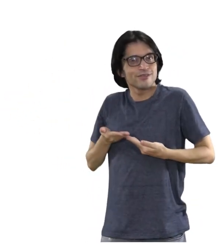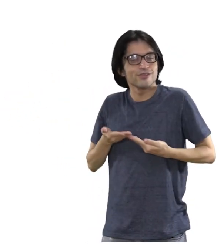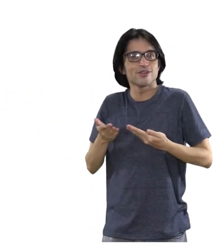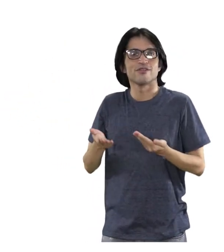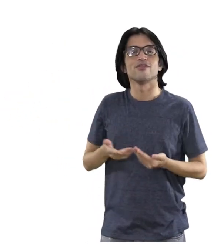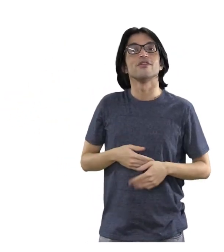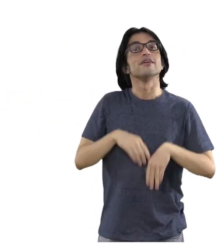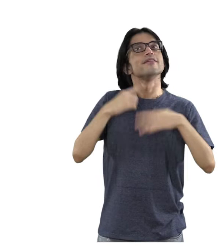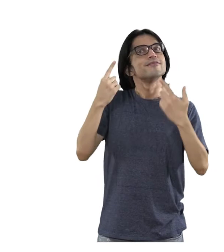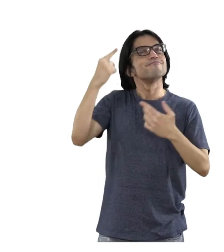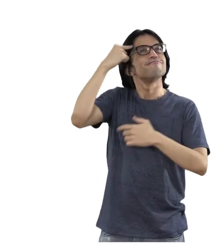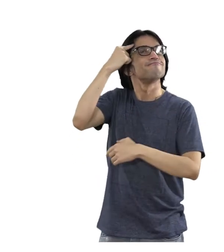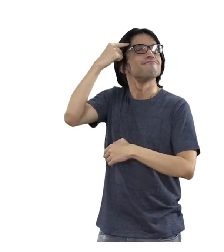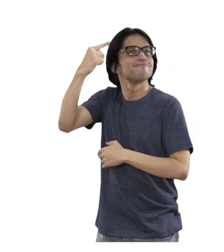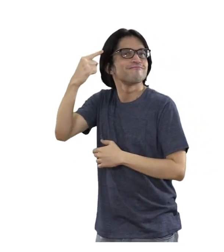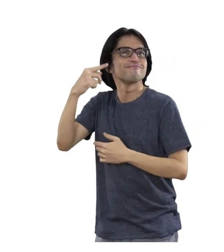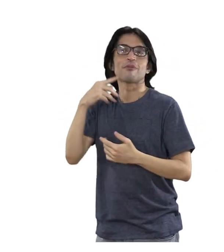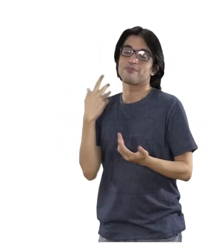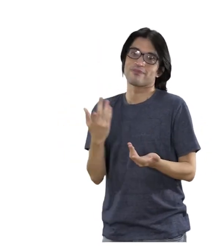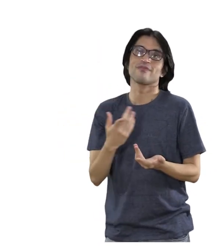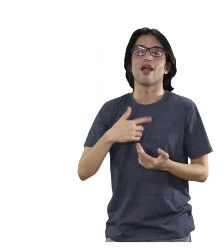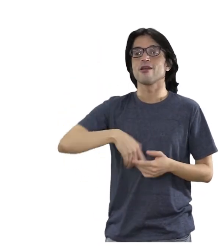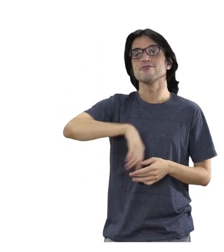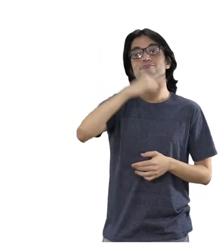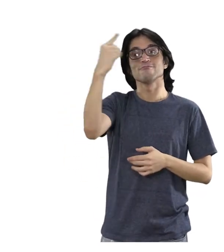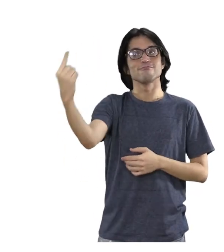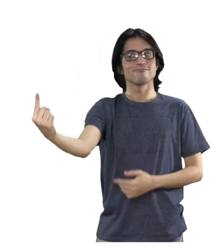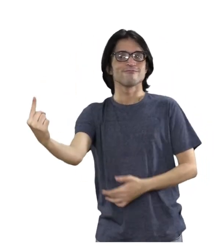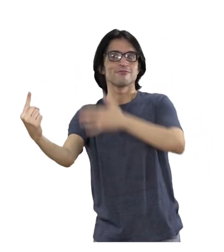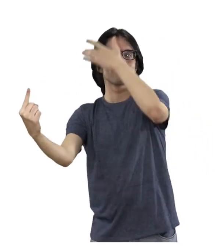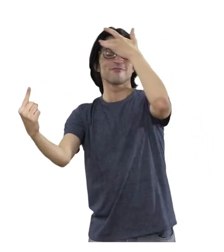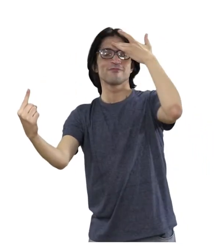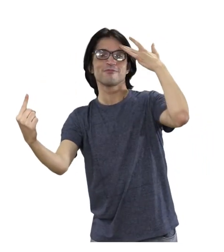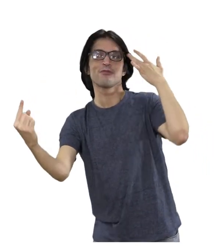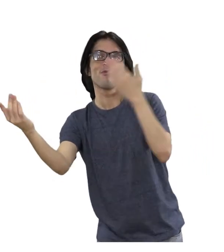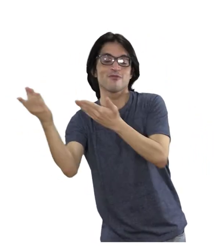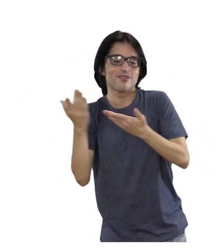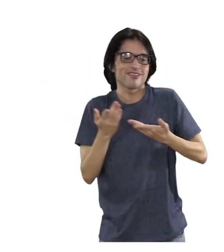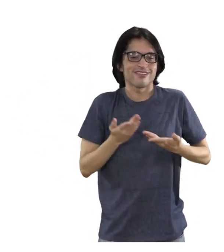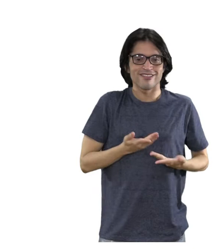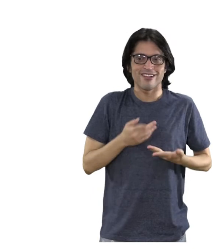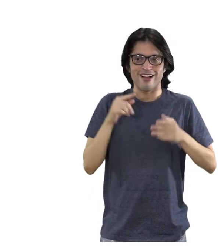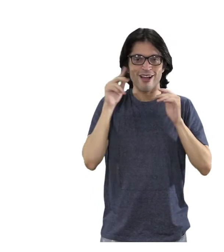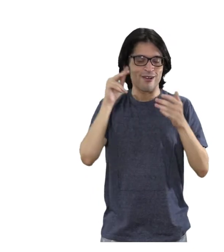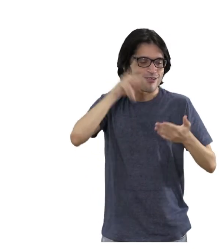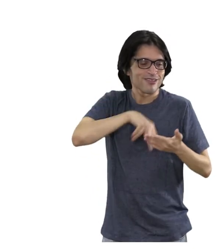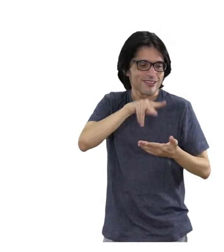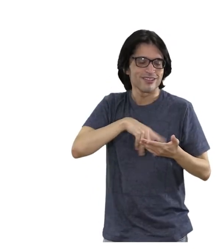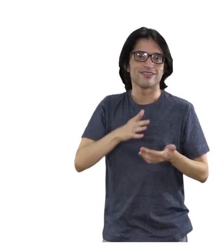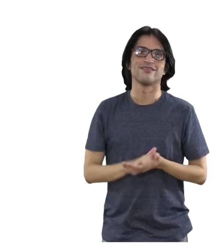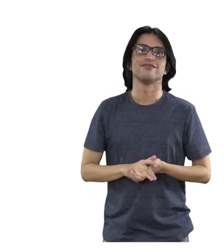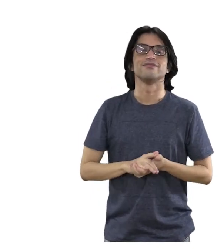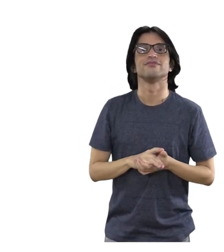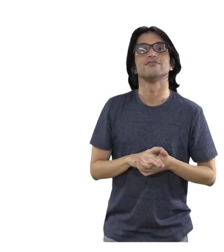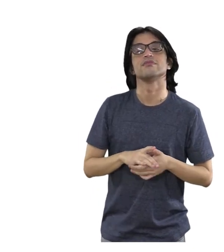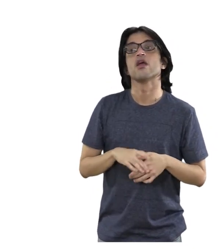com criatividade, já é possível a adesão do leitor às ideias a serem defendidas no artigo. É permitido